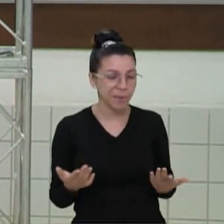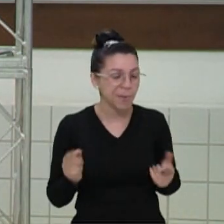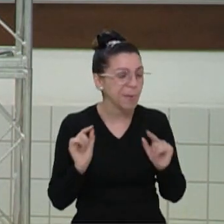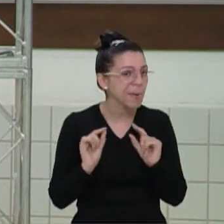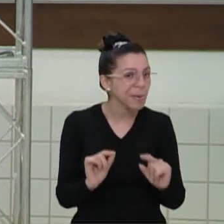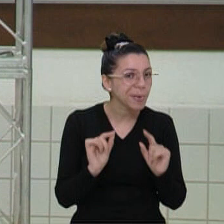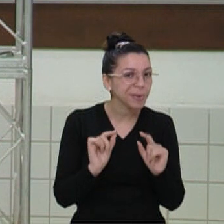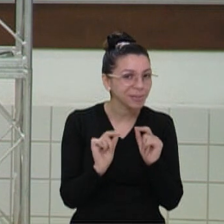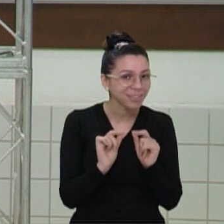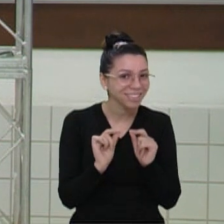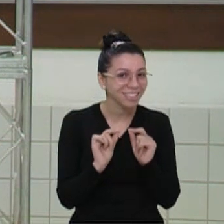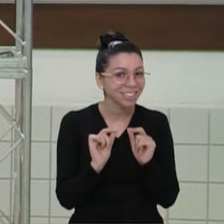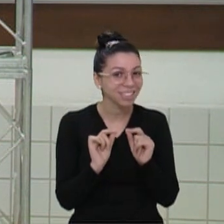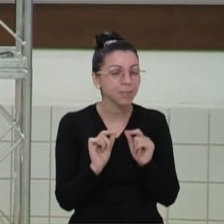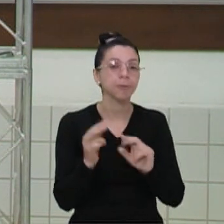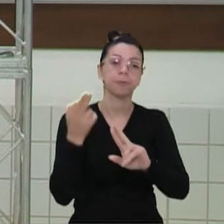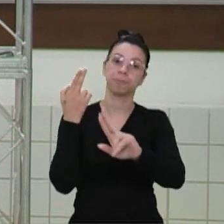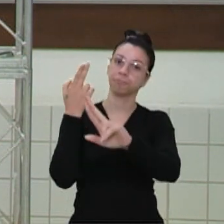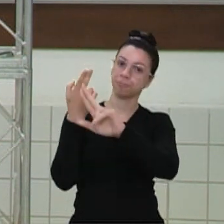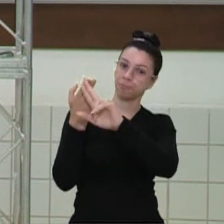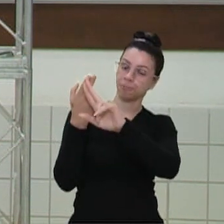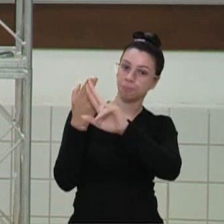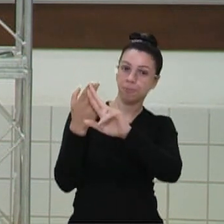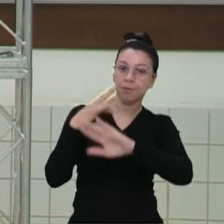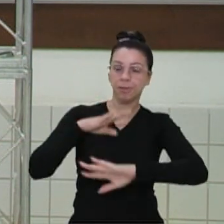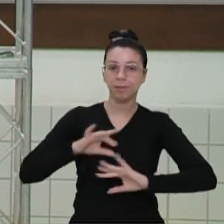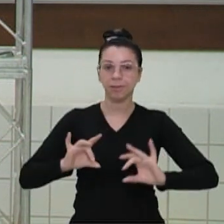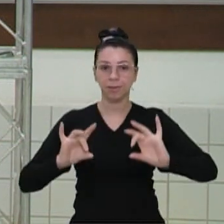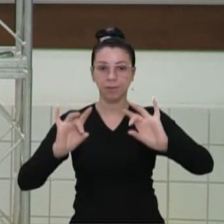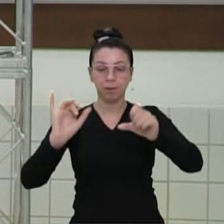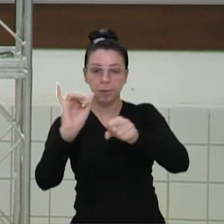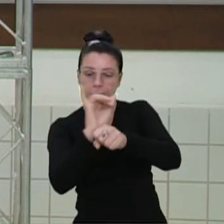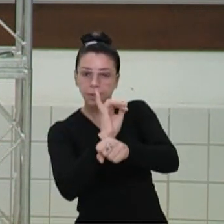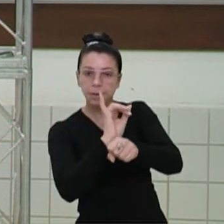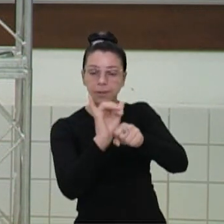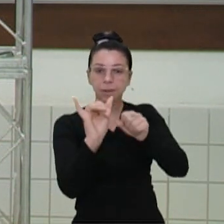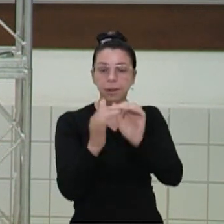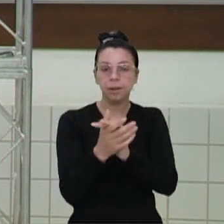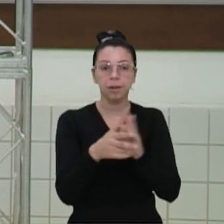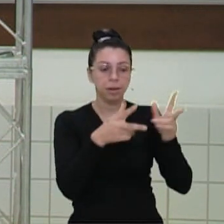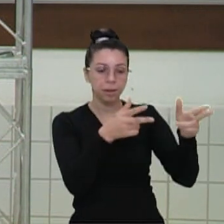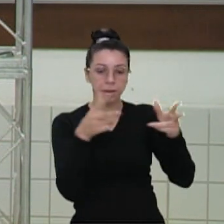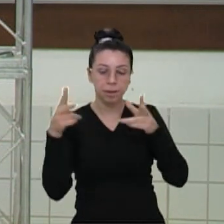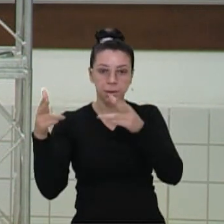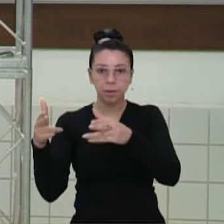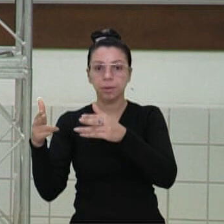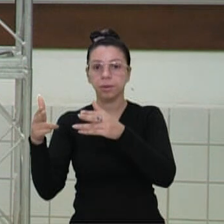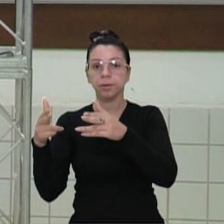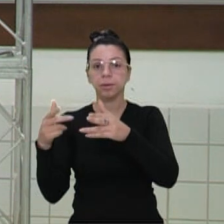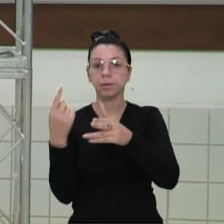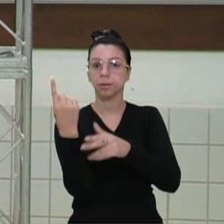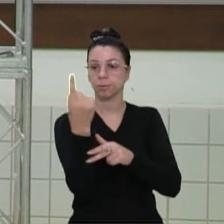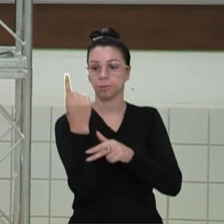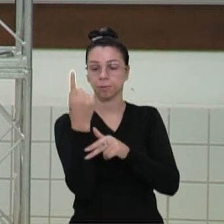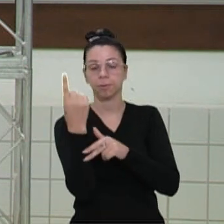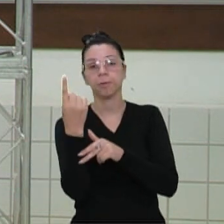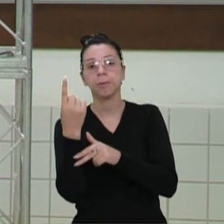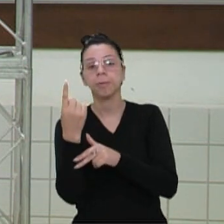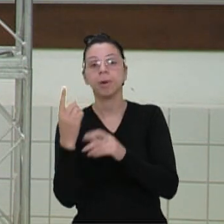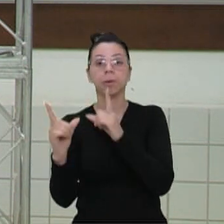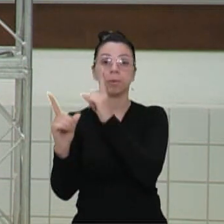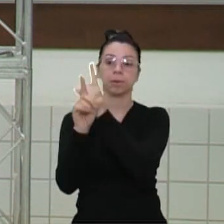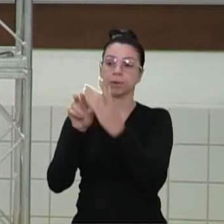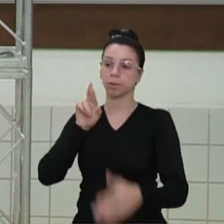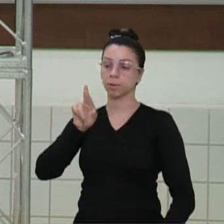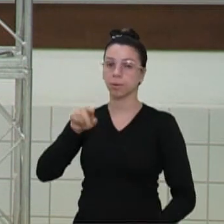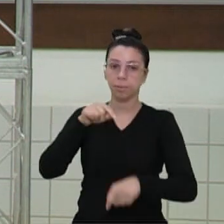galera. Usa esse caso especial, igualou os logaritmandos e isola x para descobrir a resposta.